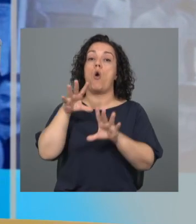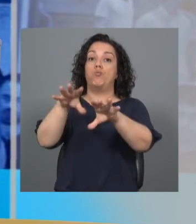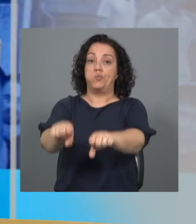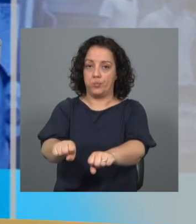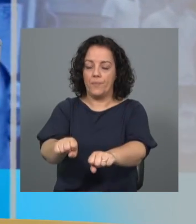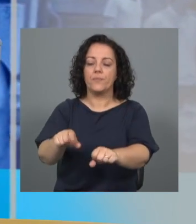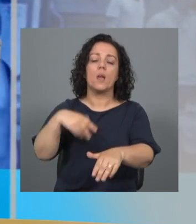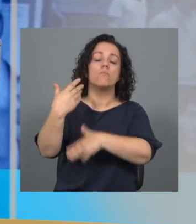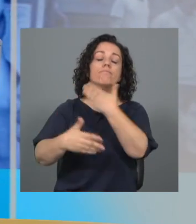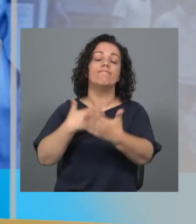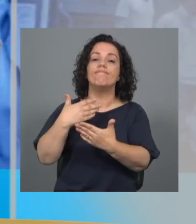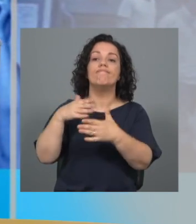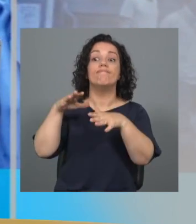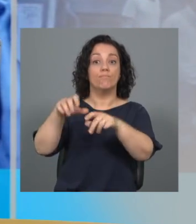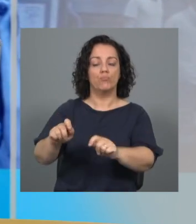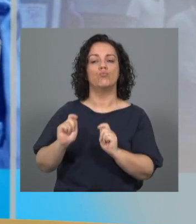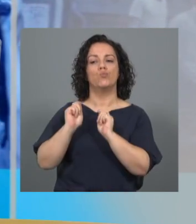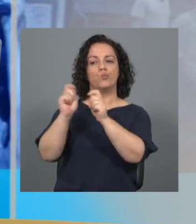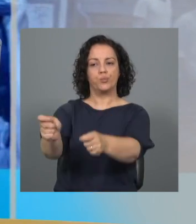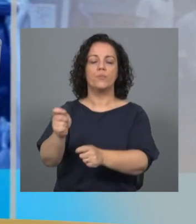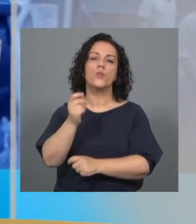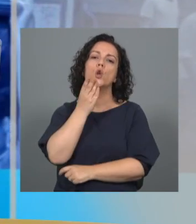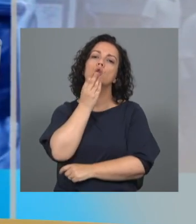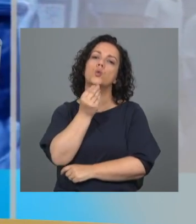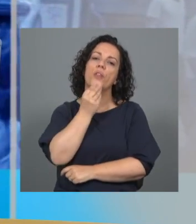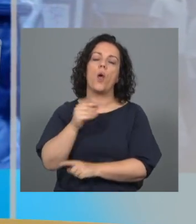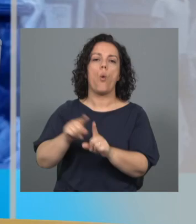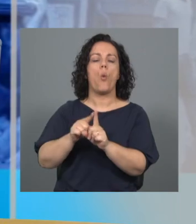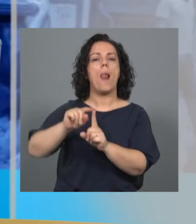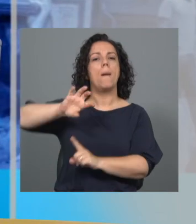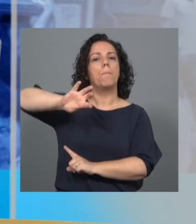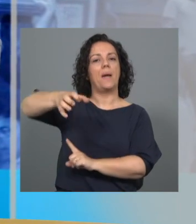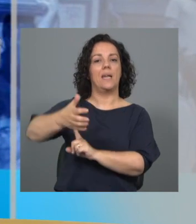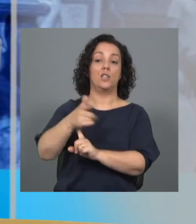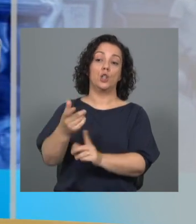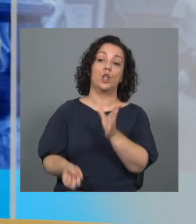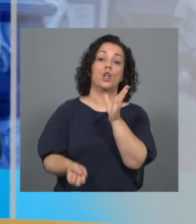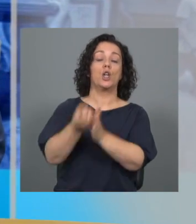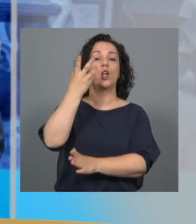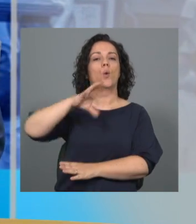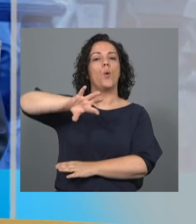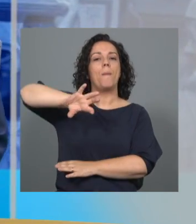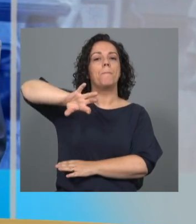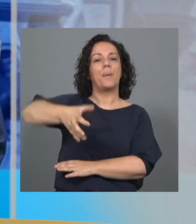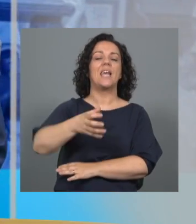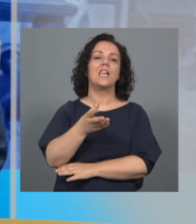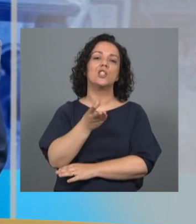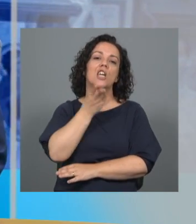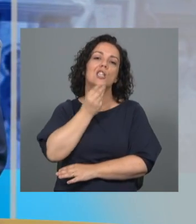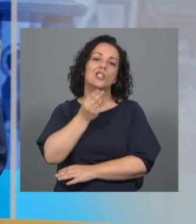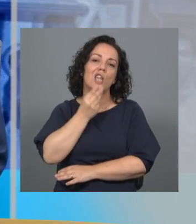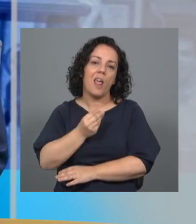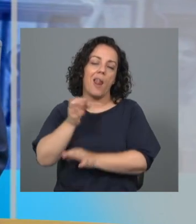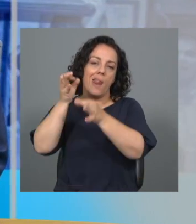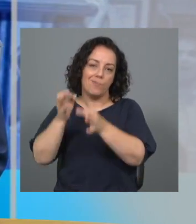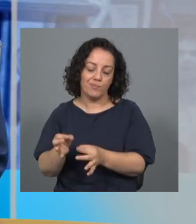entregue aos judeus para terem uma pátria. Foi assim que se fundou o novo Estado de Israel. Para o fazer foi